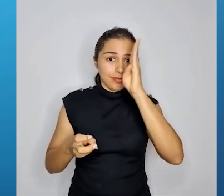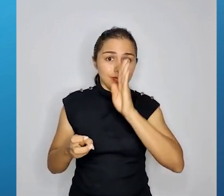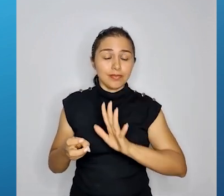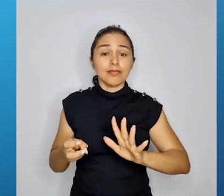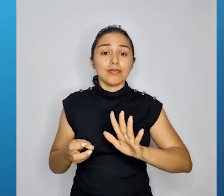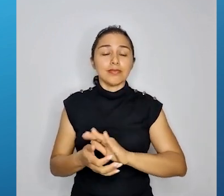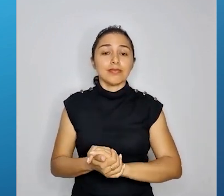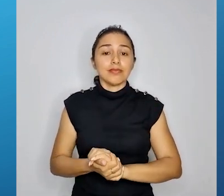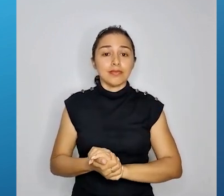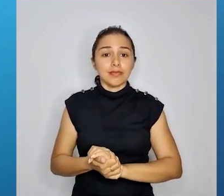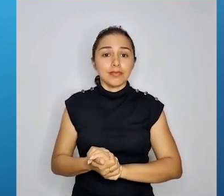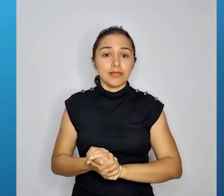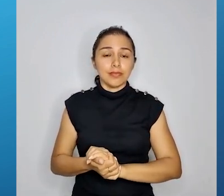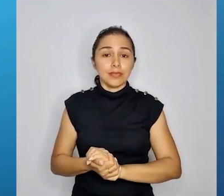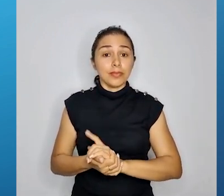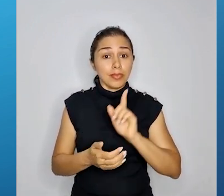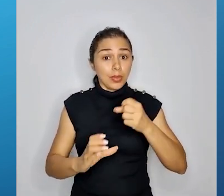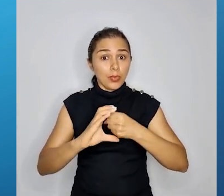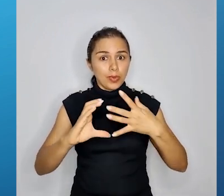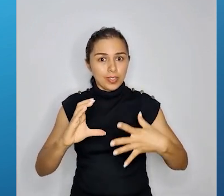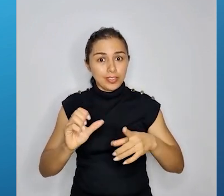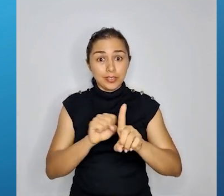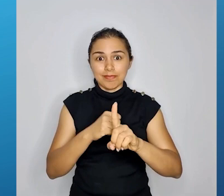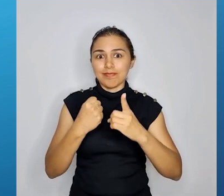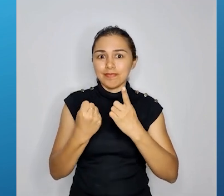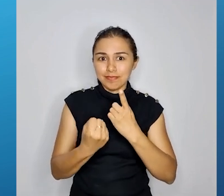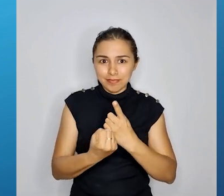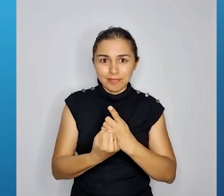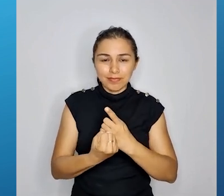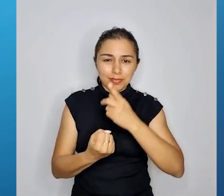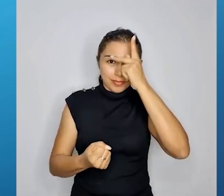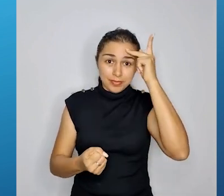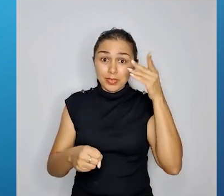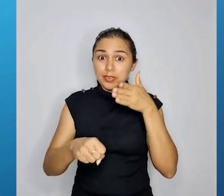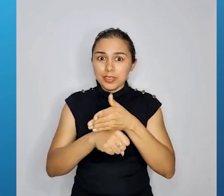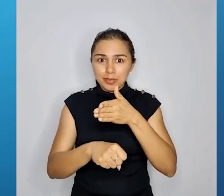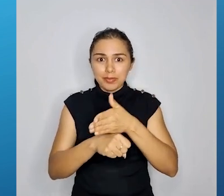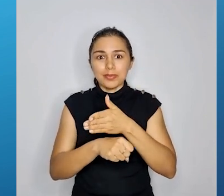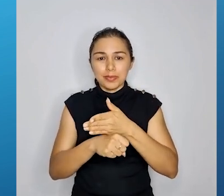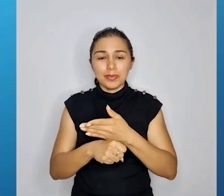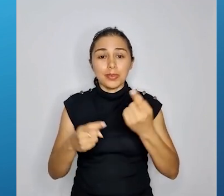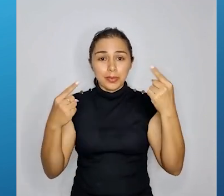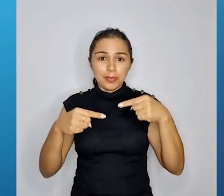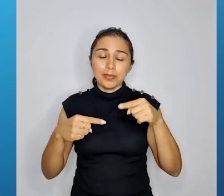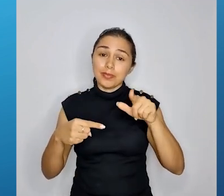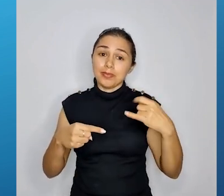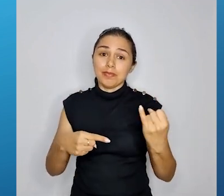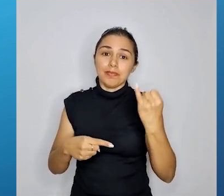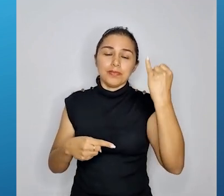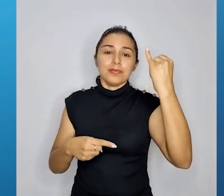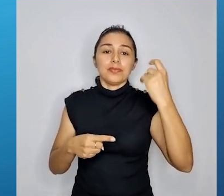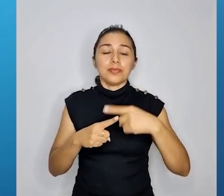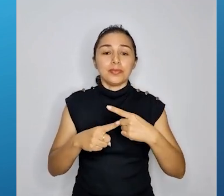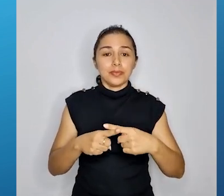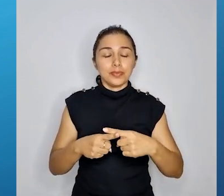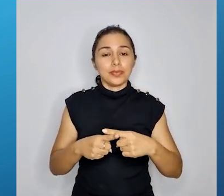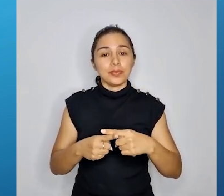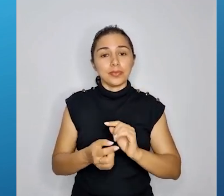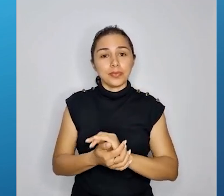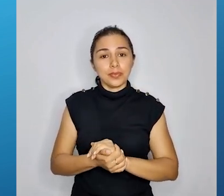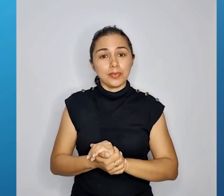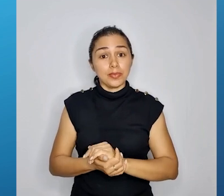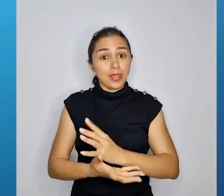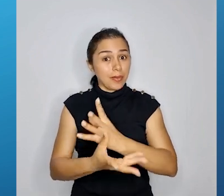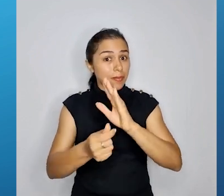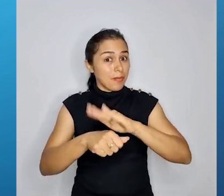social, interacional, vamos dizer assim, participativo dentro dessas provas, ele é muito evidente, tem